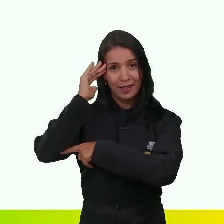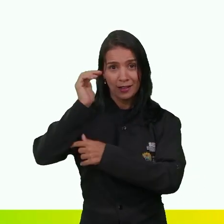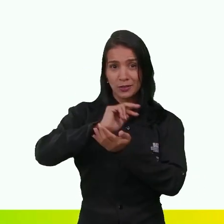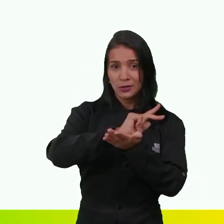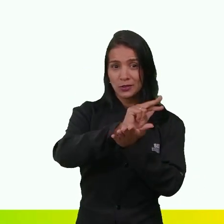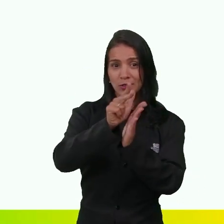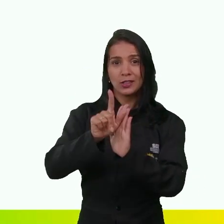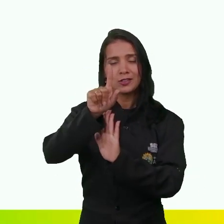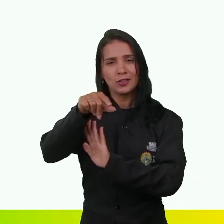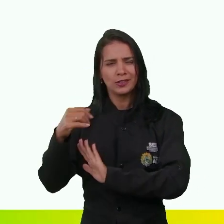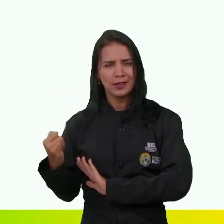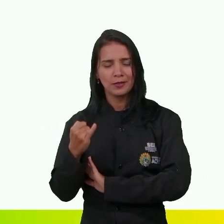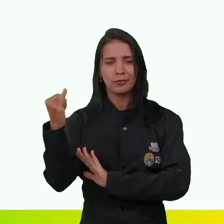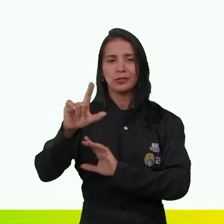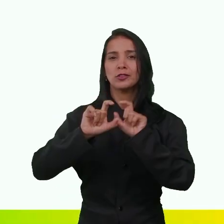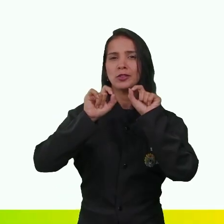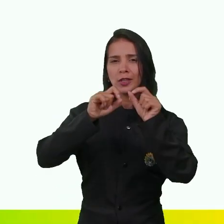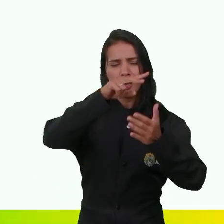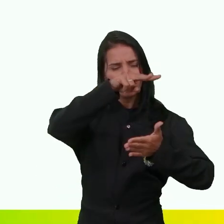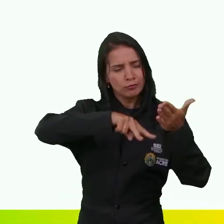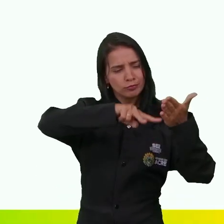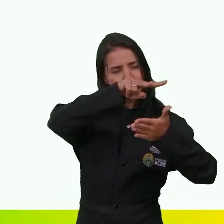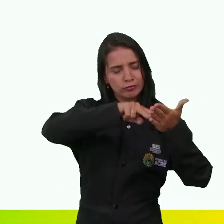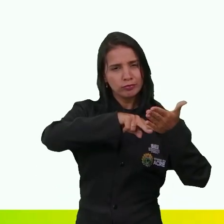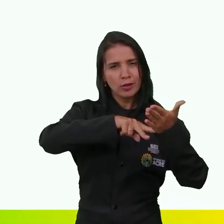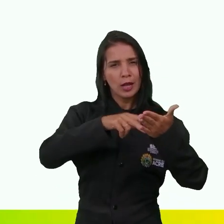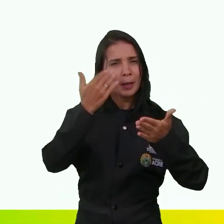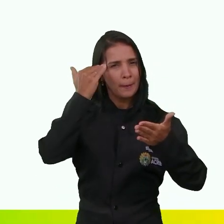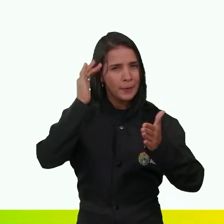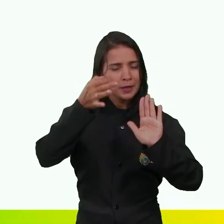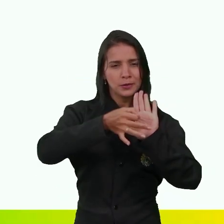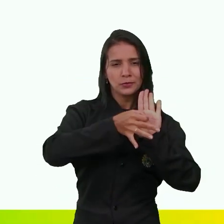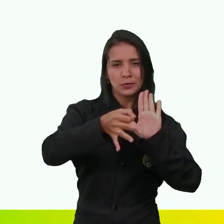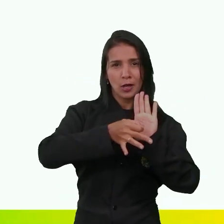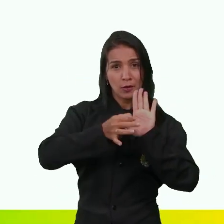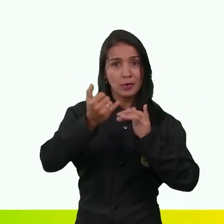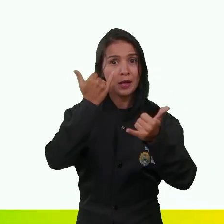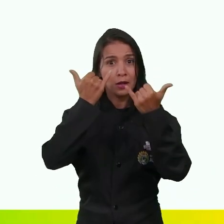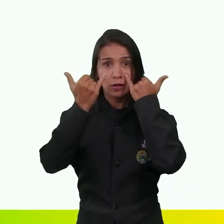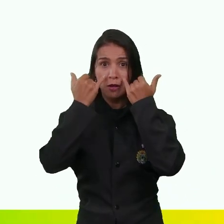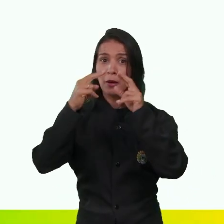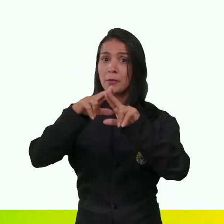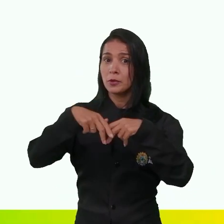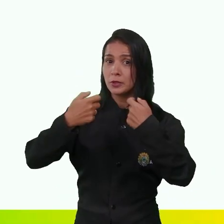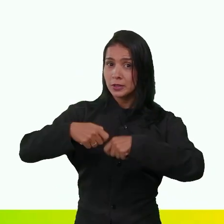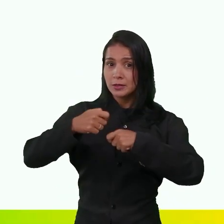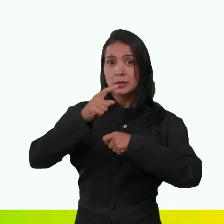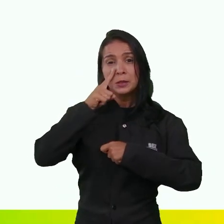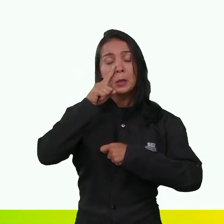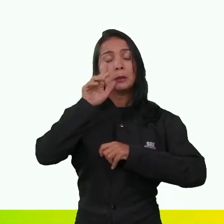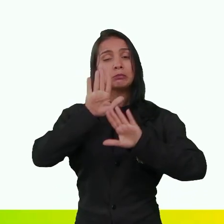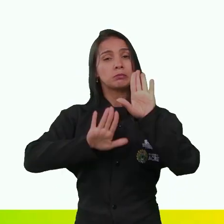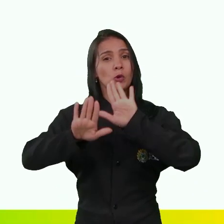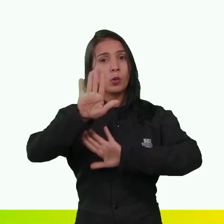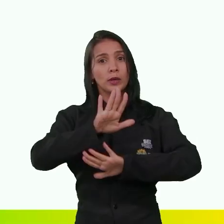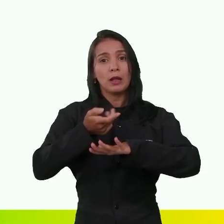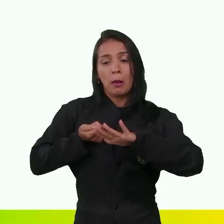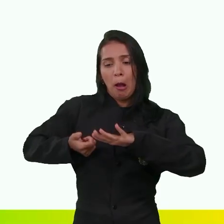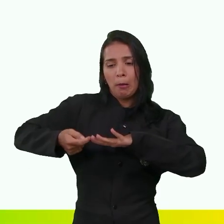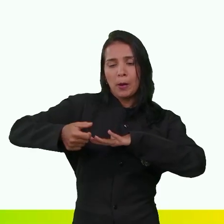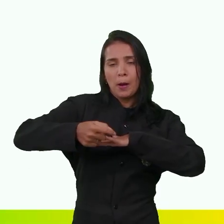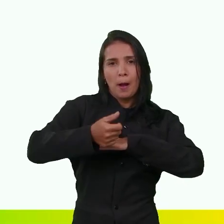essencial para ler criticamente as informações que circulam. Vocês precisam ter cuidado com as fake news, produzir